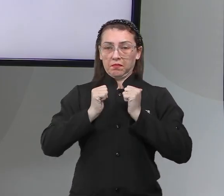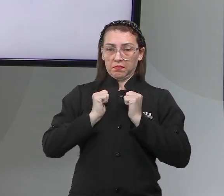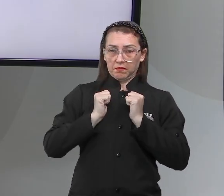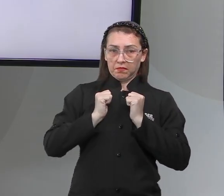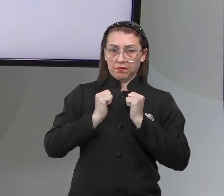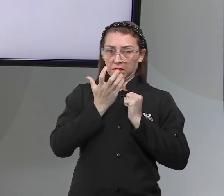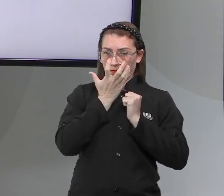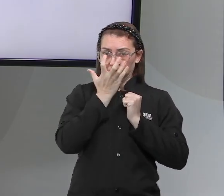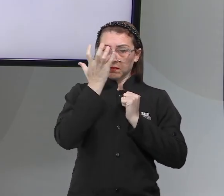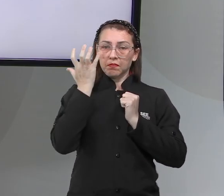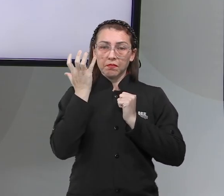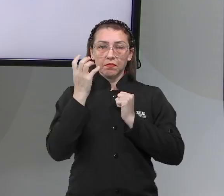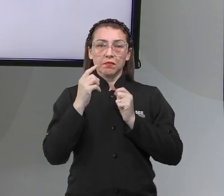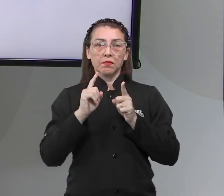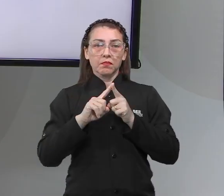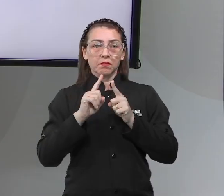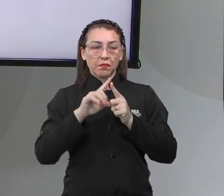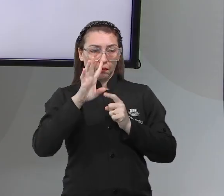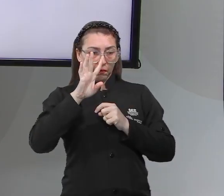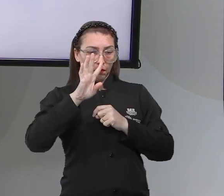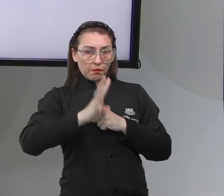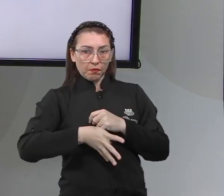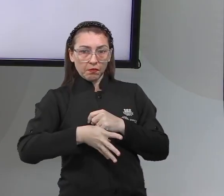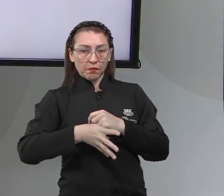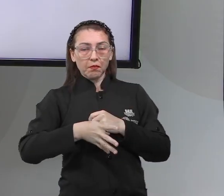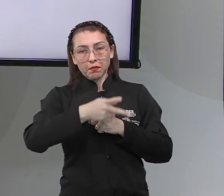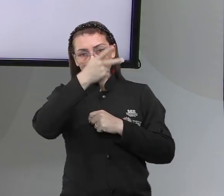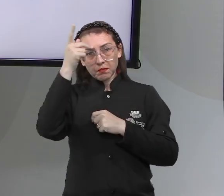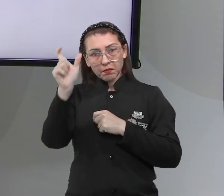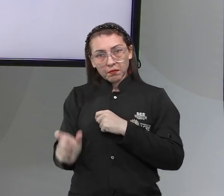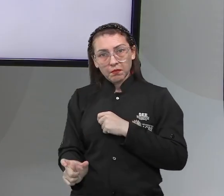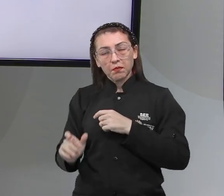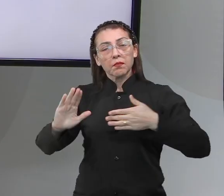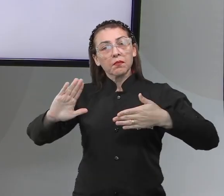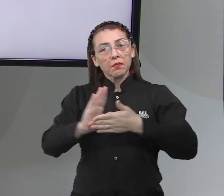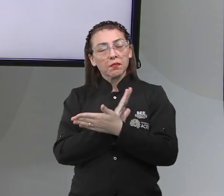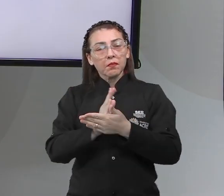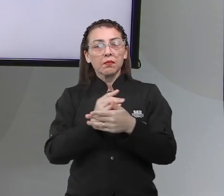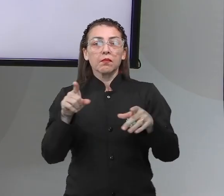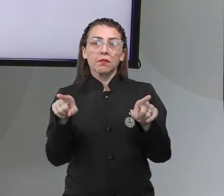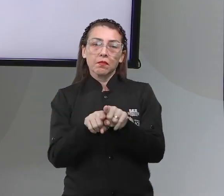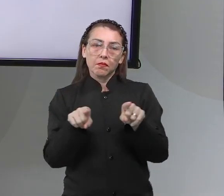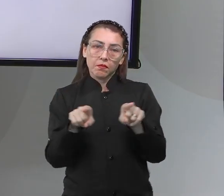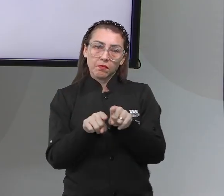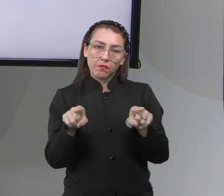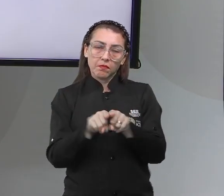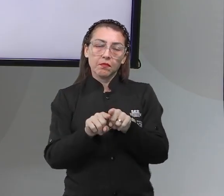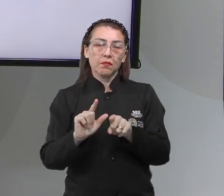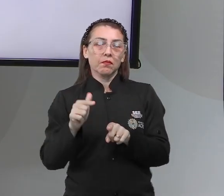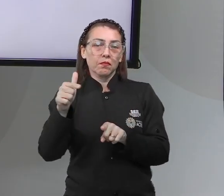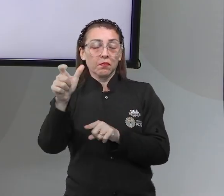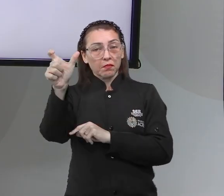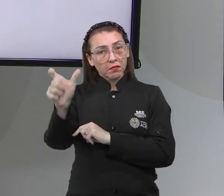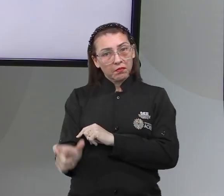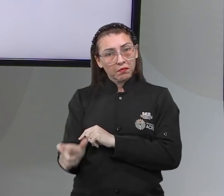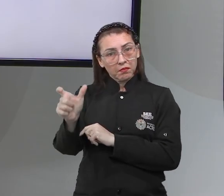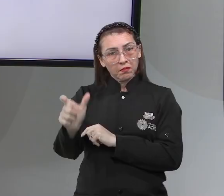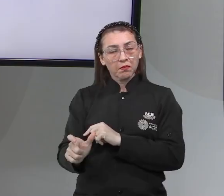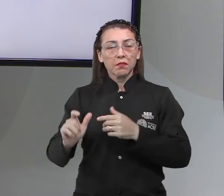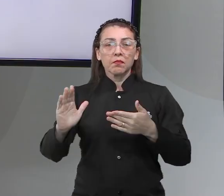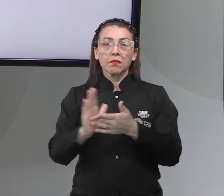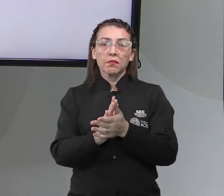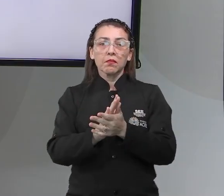você subjuga uma outra pessoa. E às vezes até mesmo submete a outra pessoa a